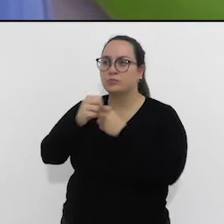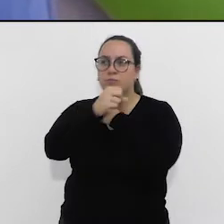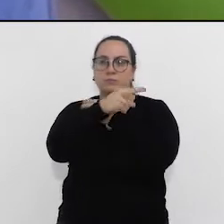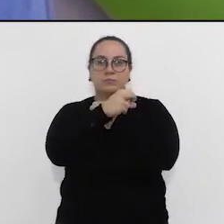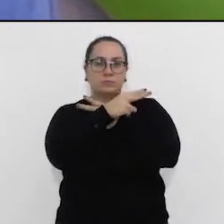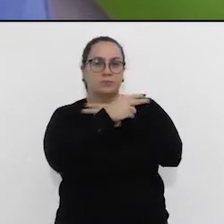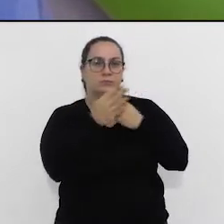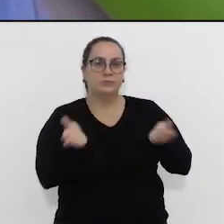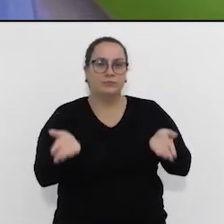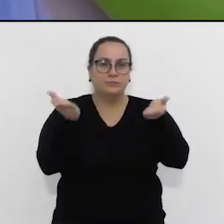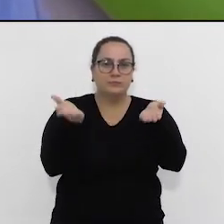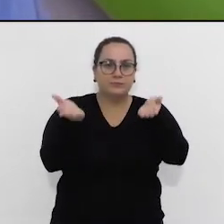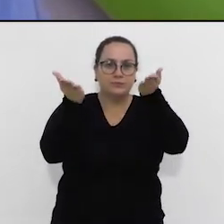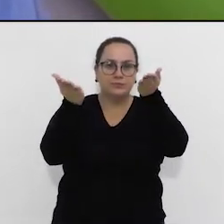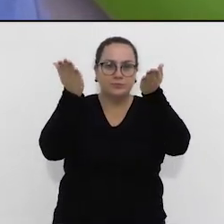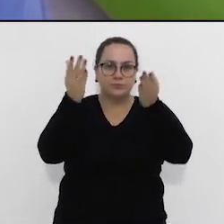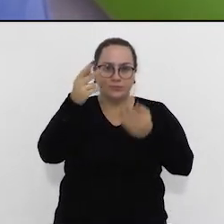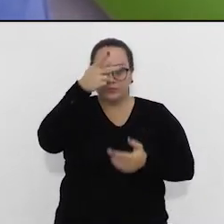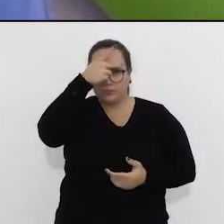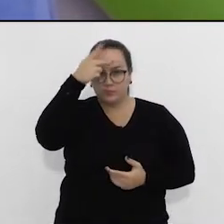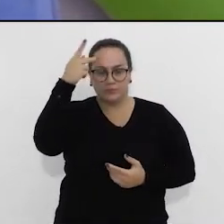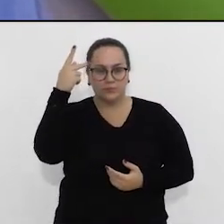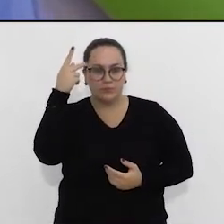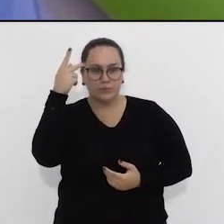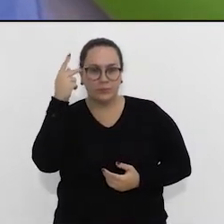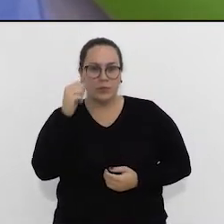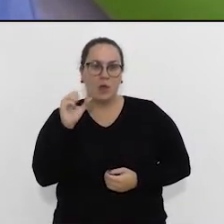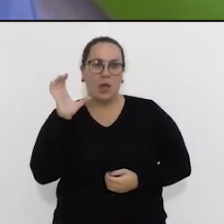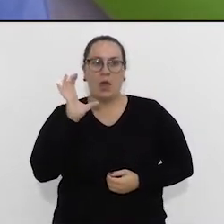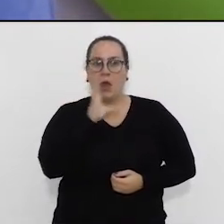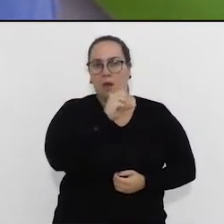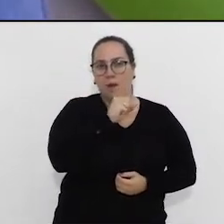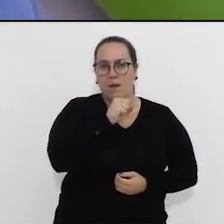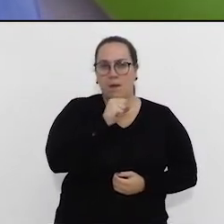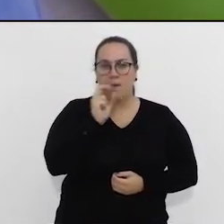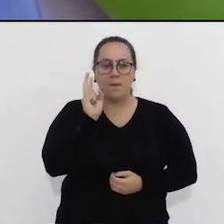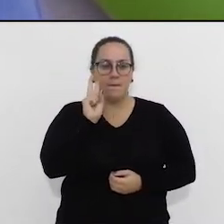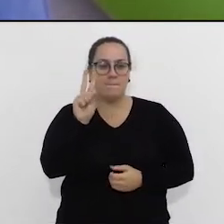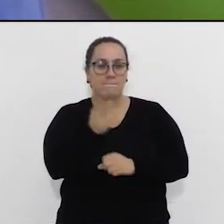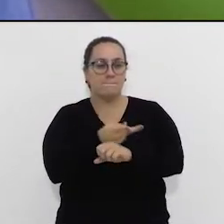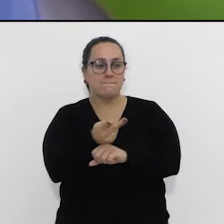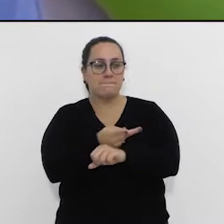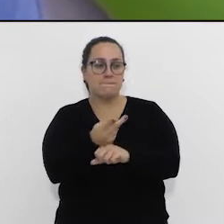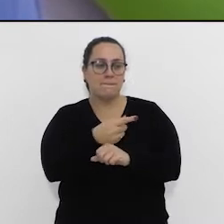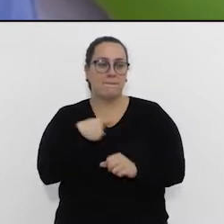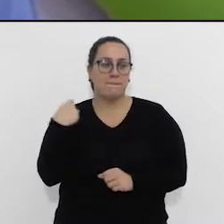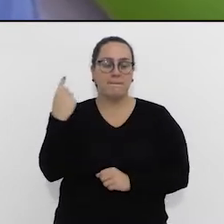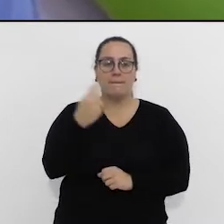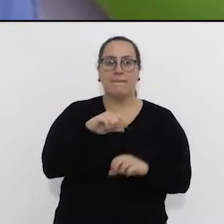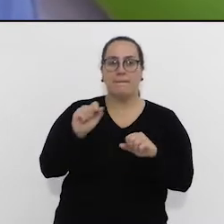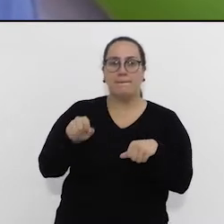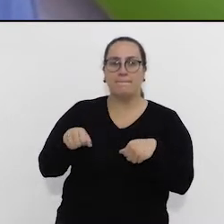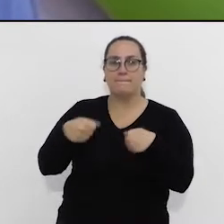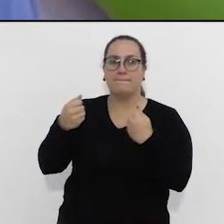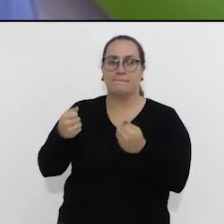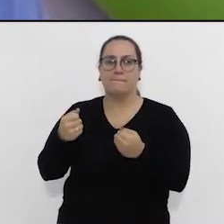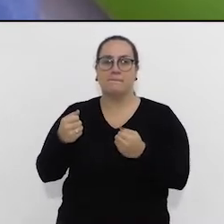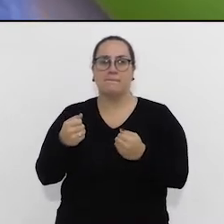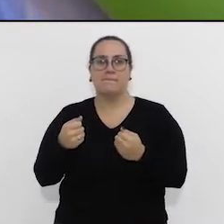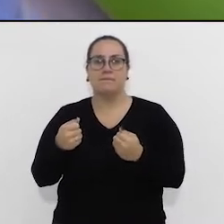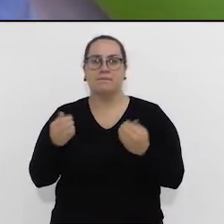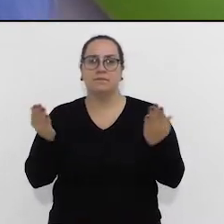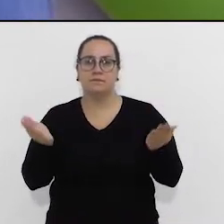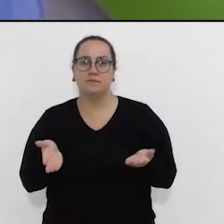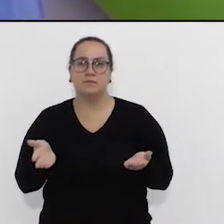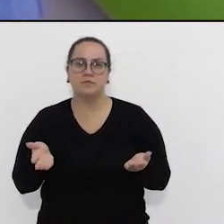que Avaré Está incentivando esses empresários então automaticamente as procurares nós darmos condições para que os empresários